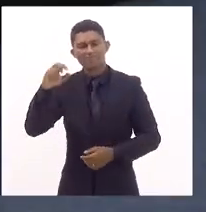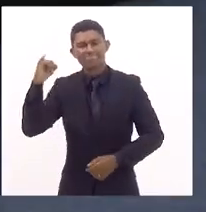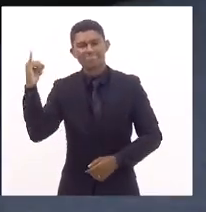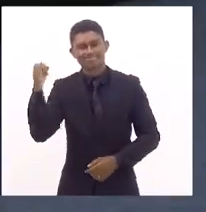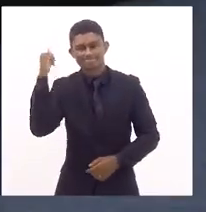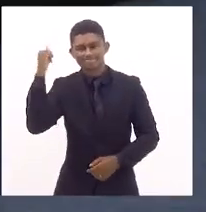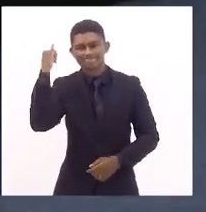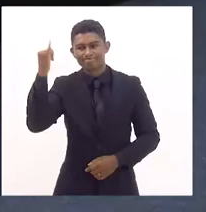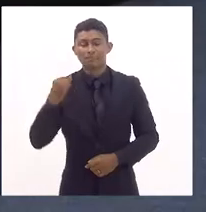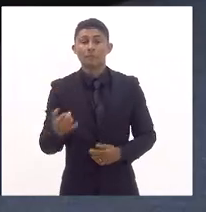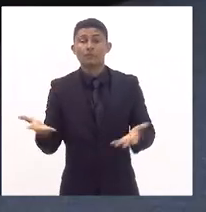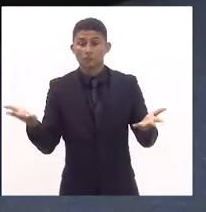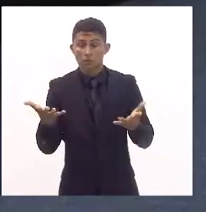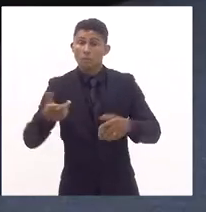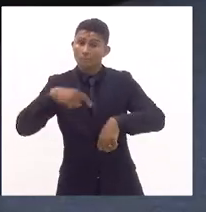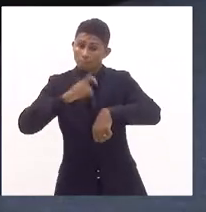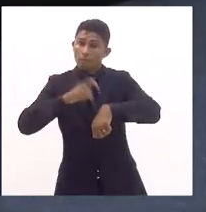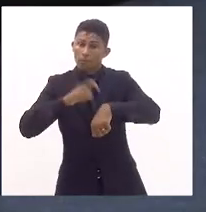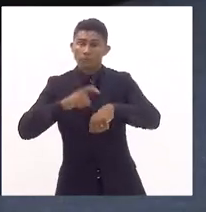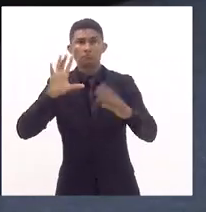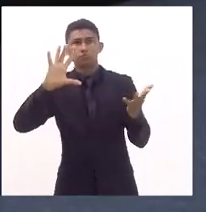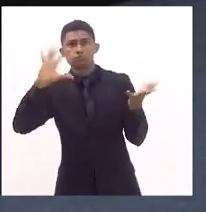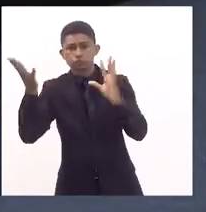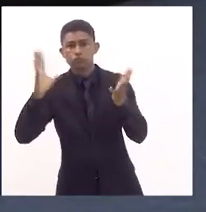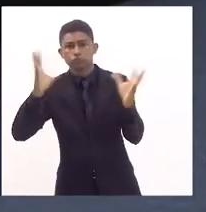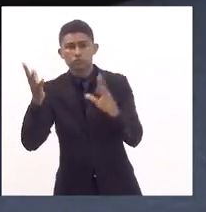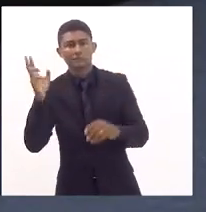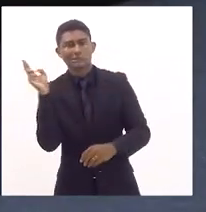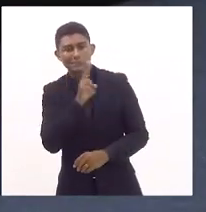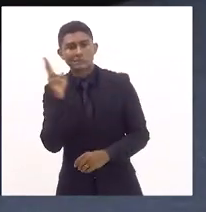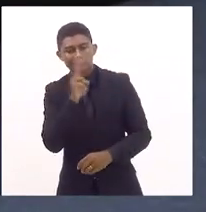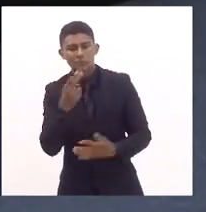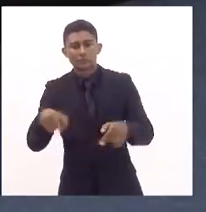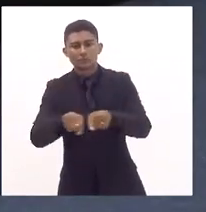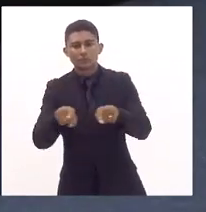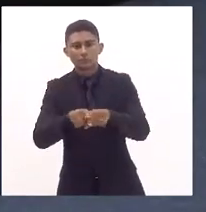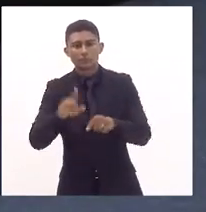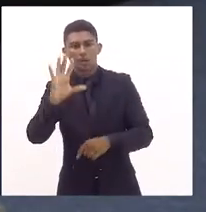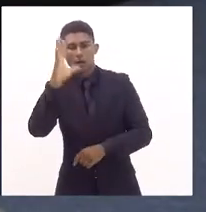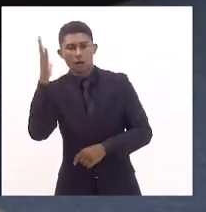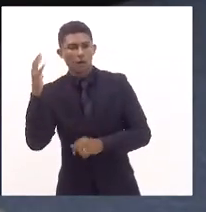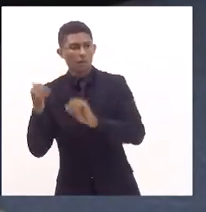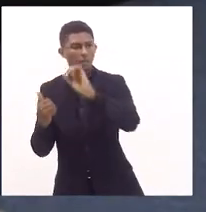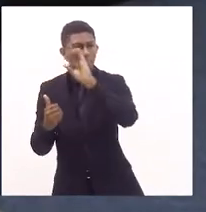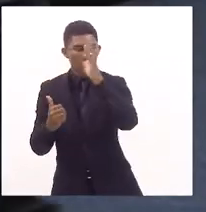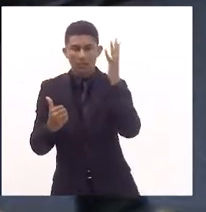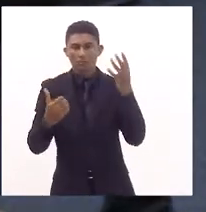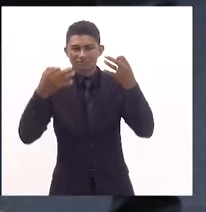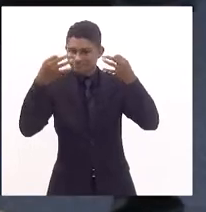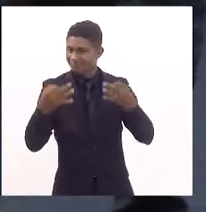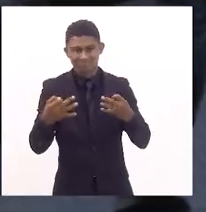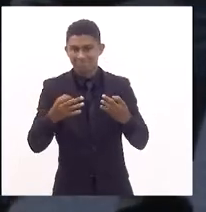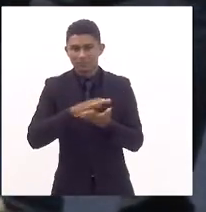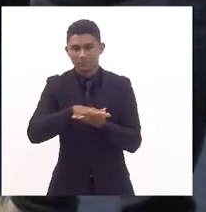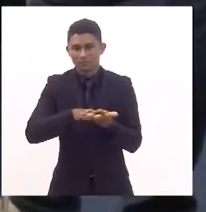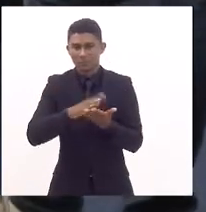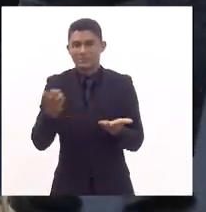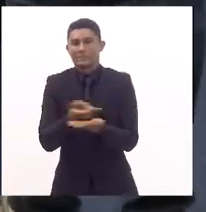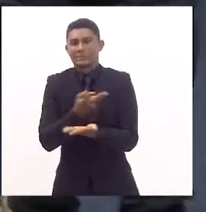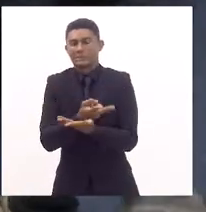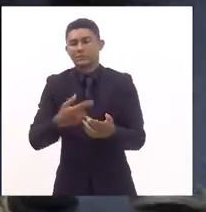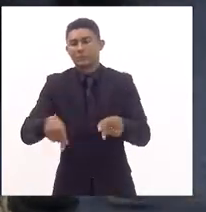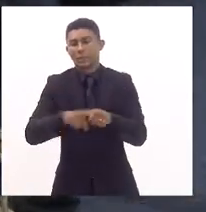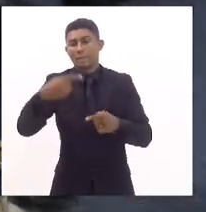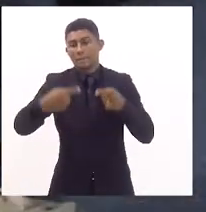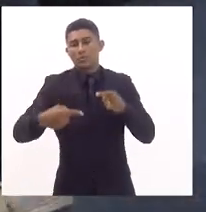num momento de emergências climáticas, de extrema injustiça ambiental, de desmonte da política ambiental no